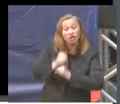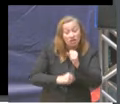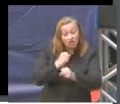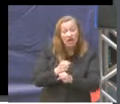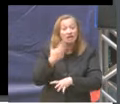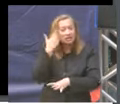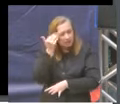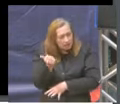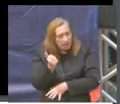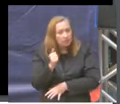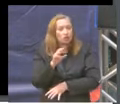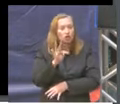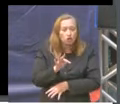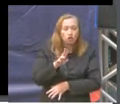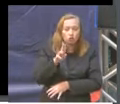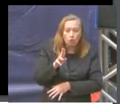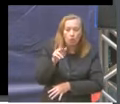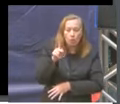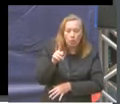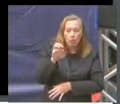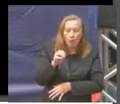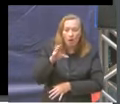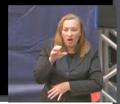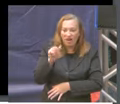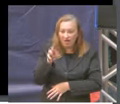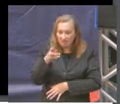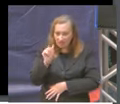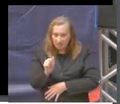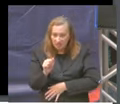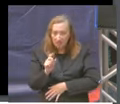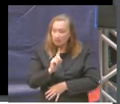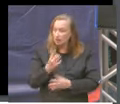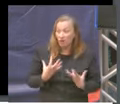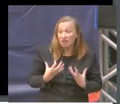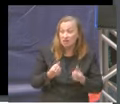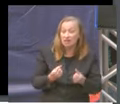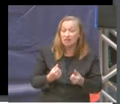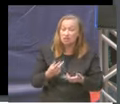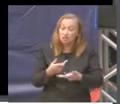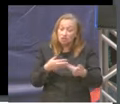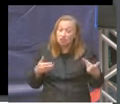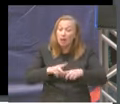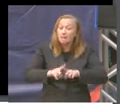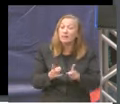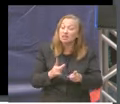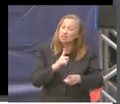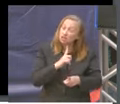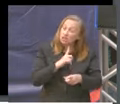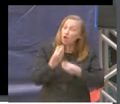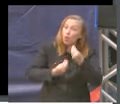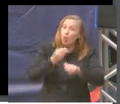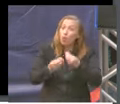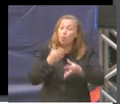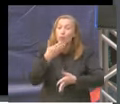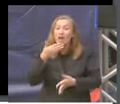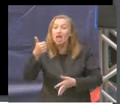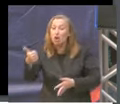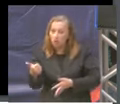topografia não é favorável a essas condições, mas a gente tem como